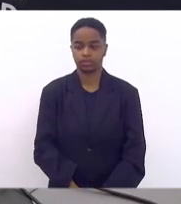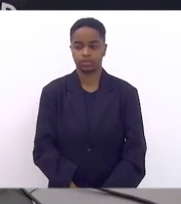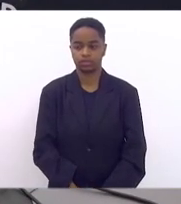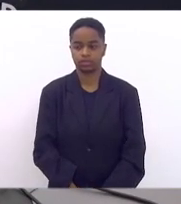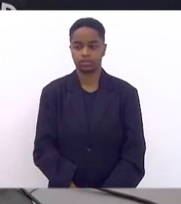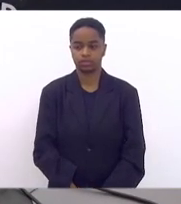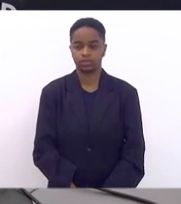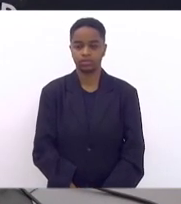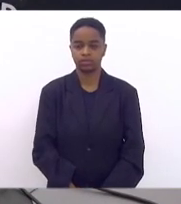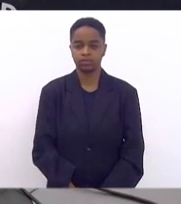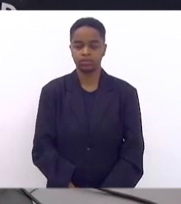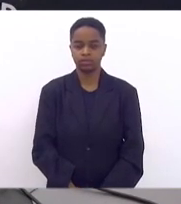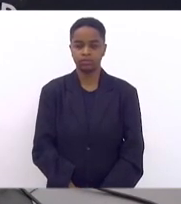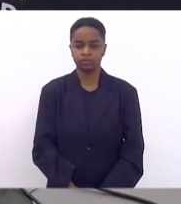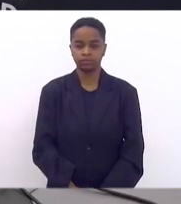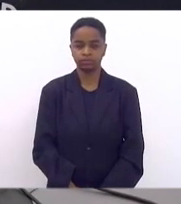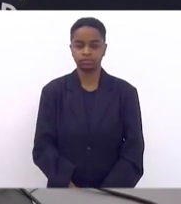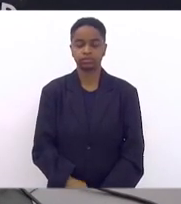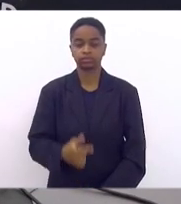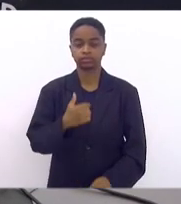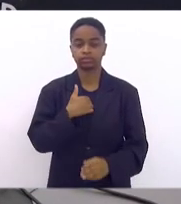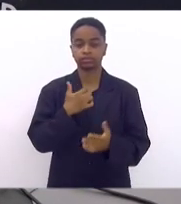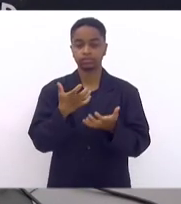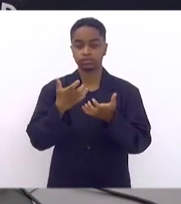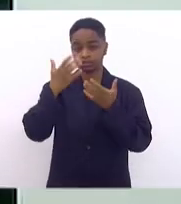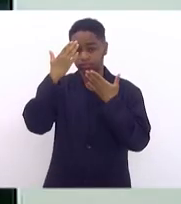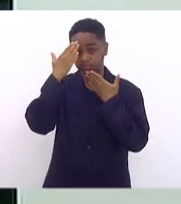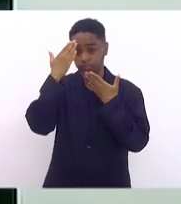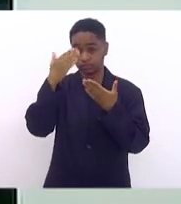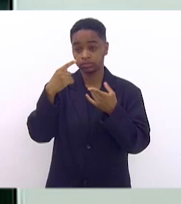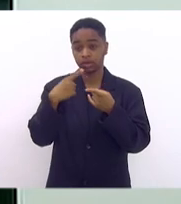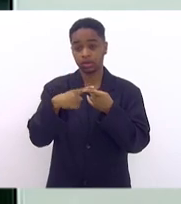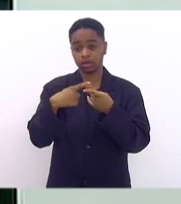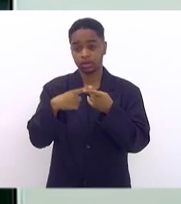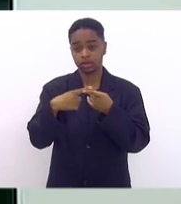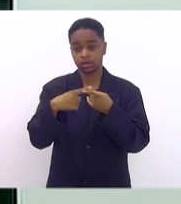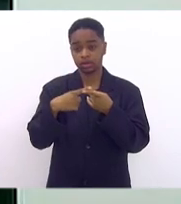Não, deputada Marta Rocha, agradecendo, porque é uma grande tragédia que a gente está vivendo.